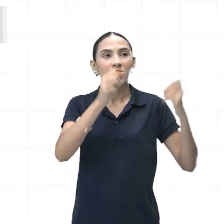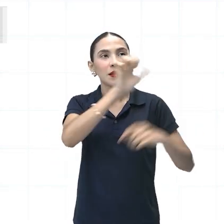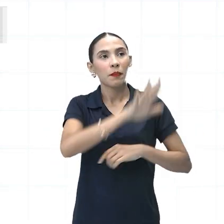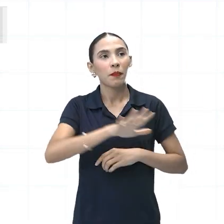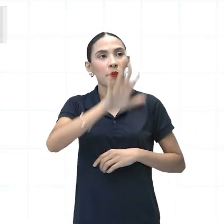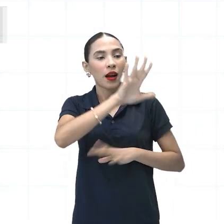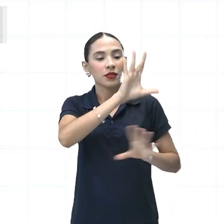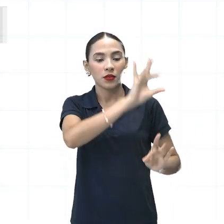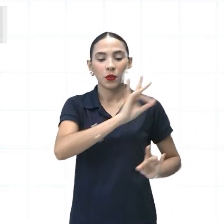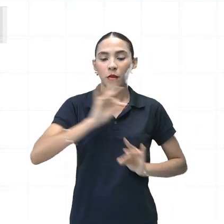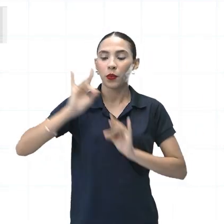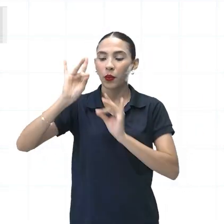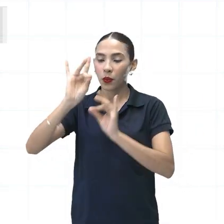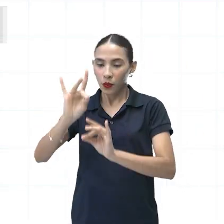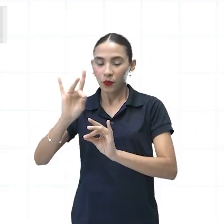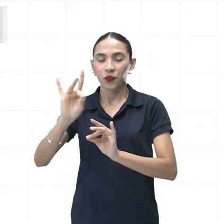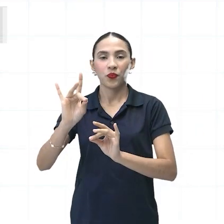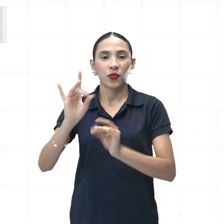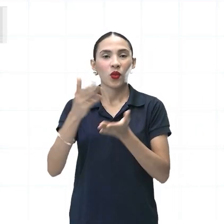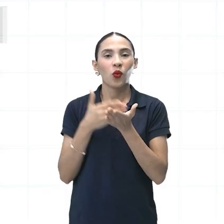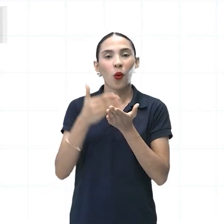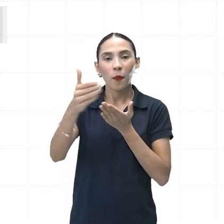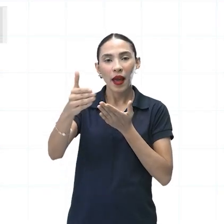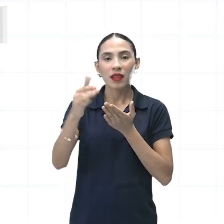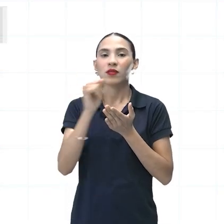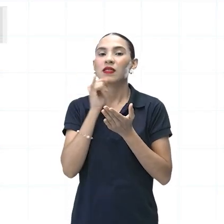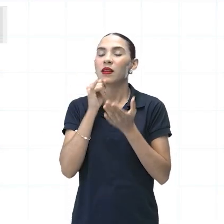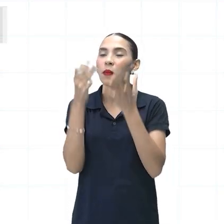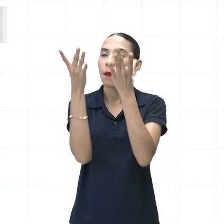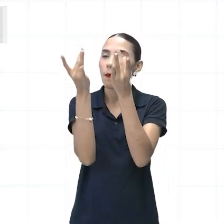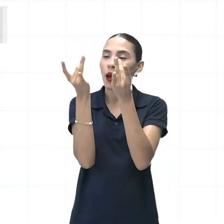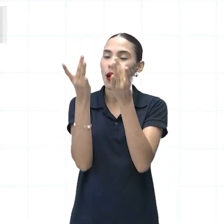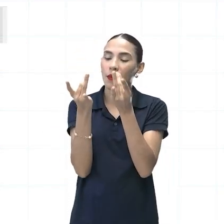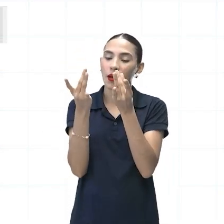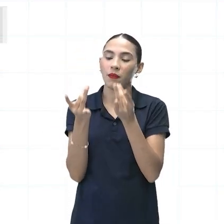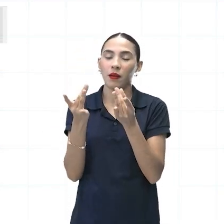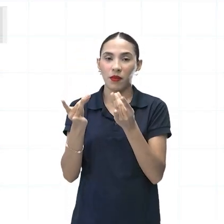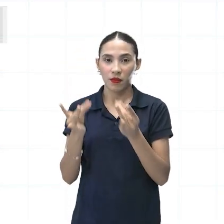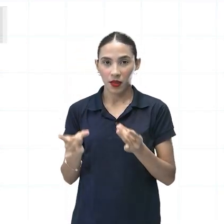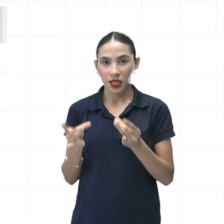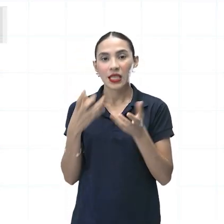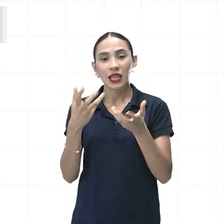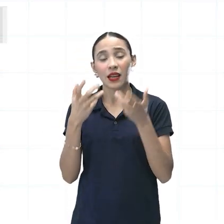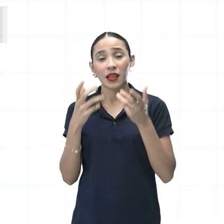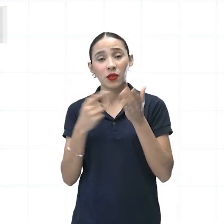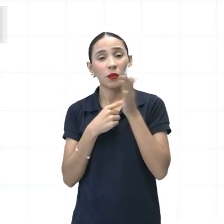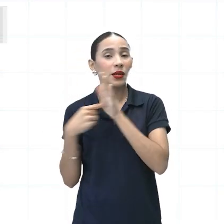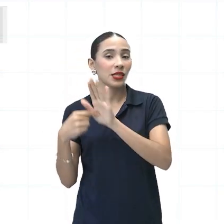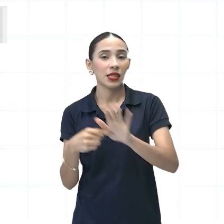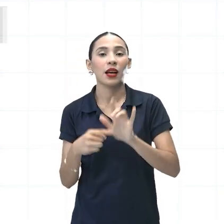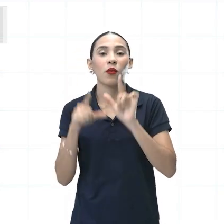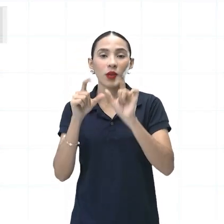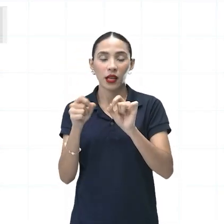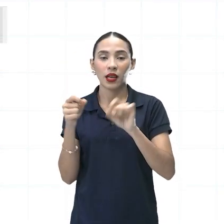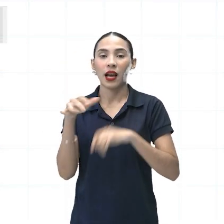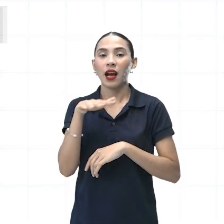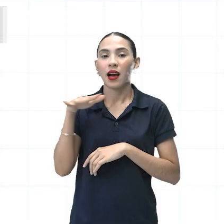a partir daquelas imagens, como eles começam a fragmentar as imagens, querendo mostrar a